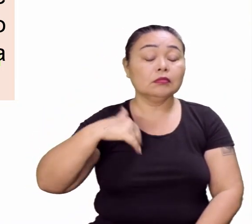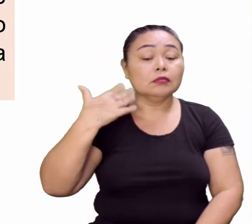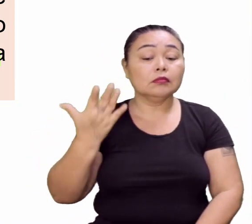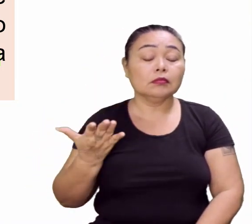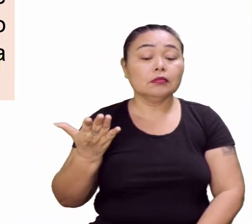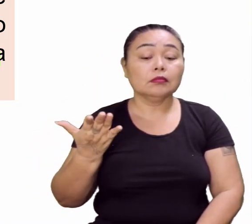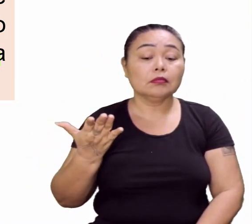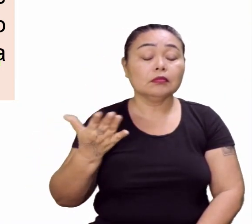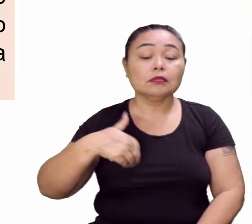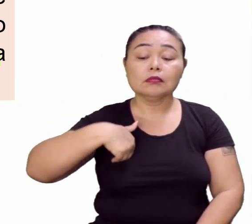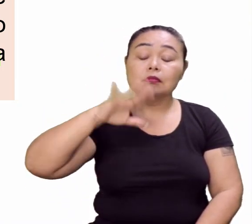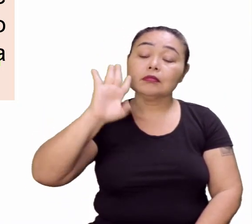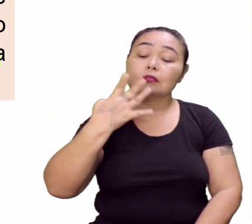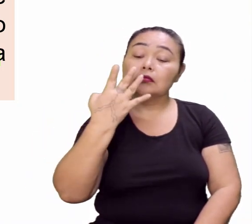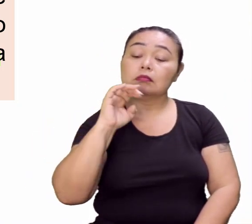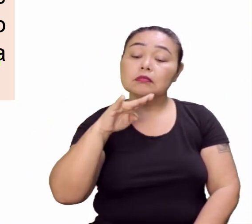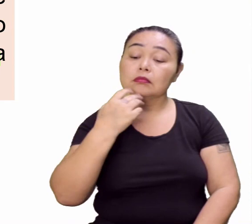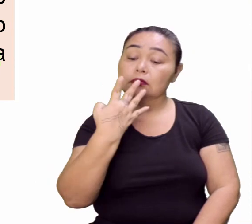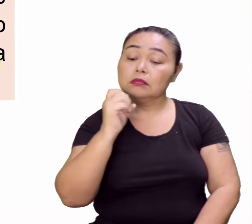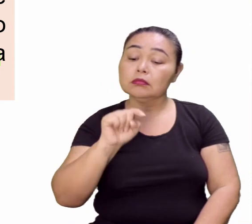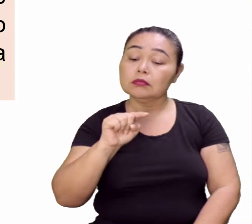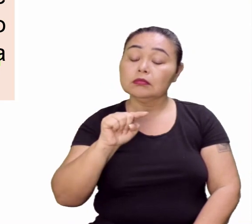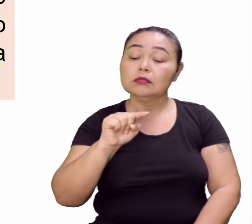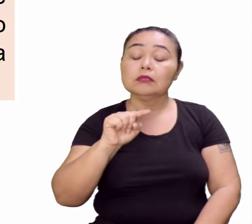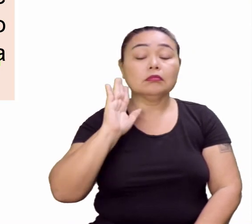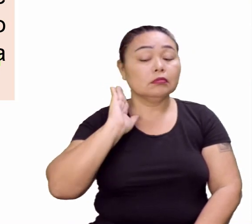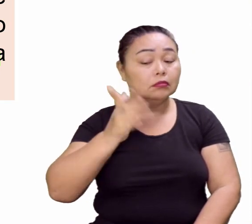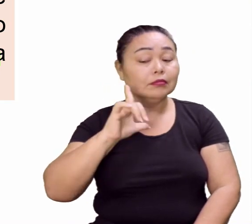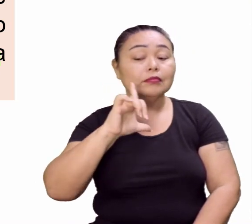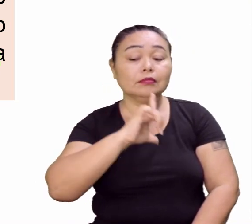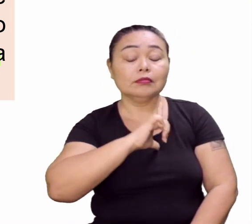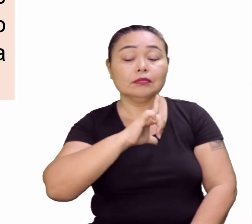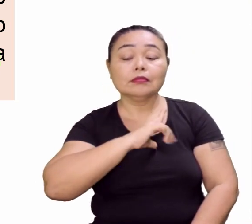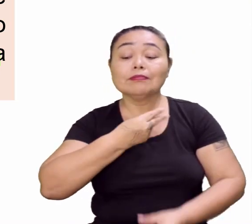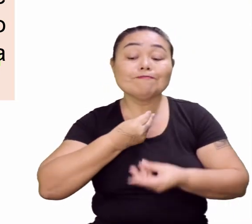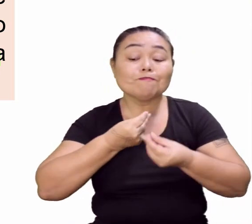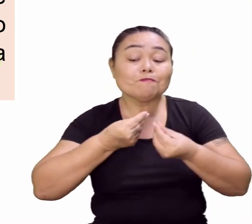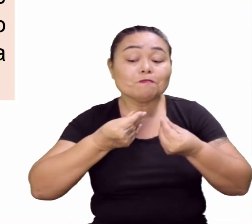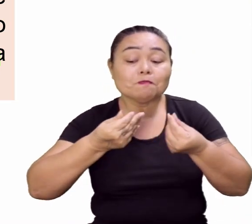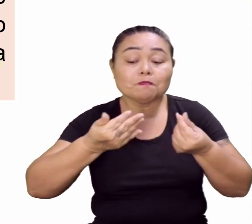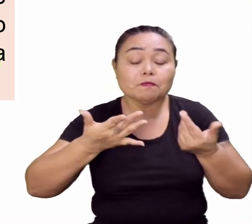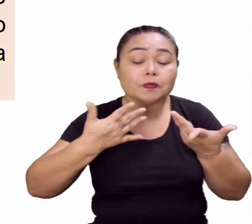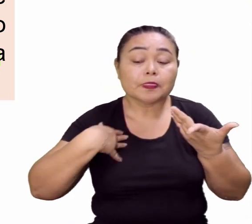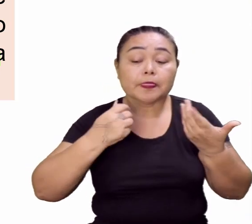só, então mais de 4 mil anos atrás, Rogério, já tem assim vestígios, né?